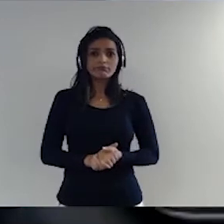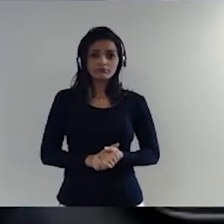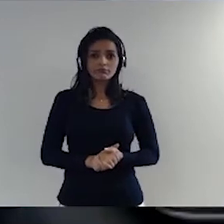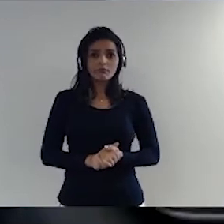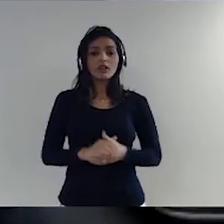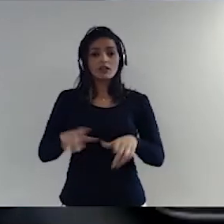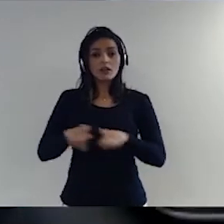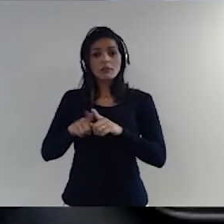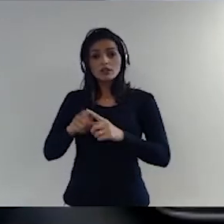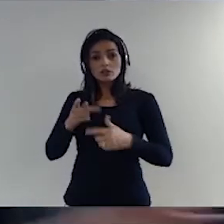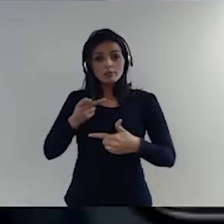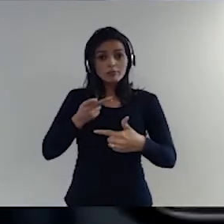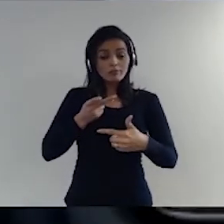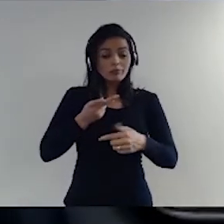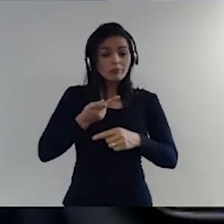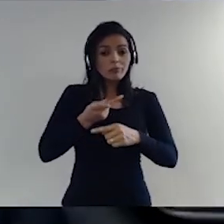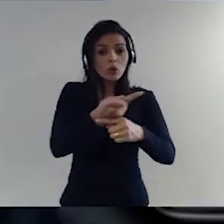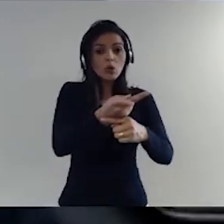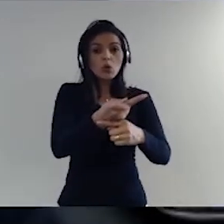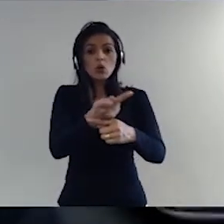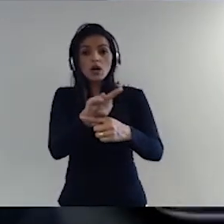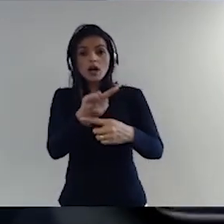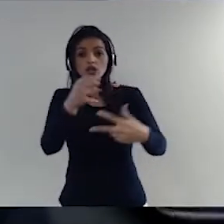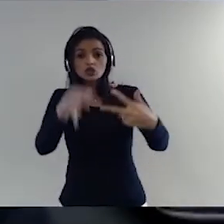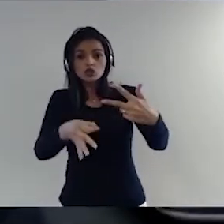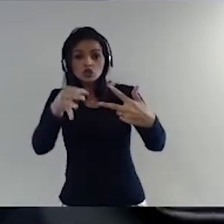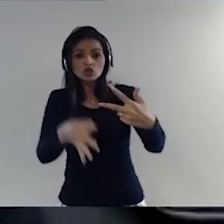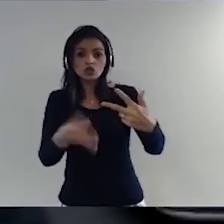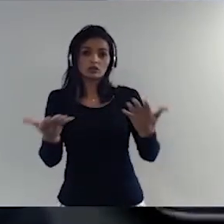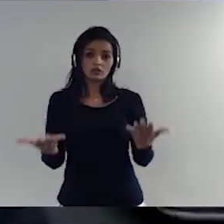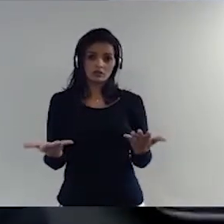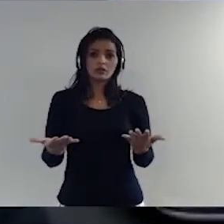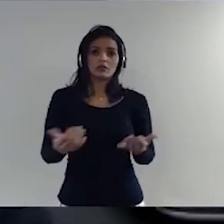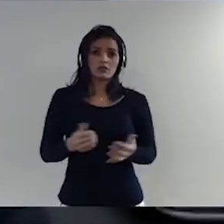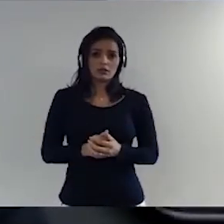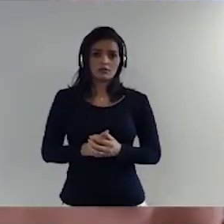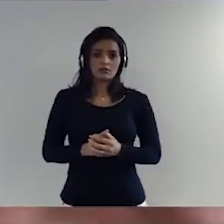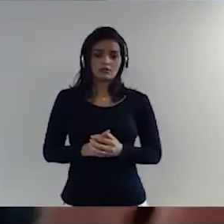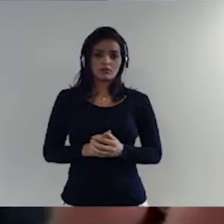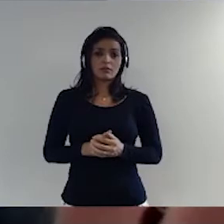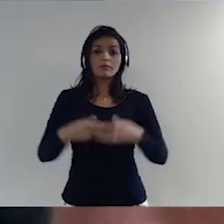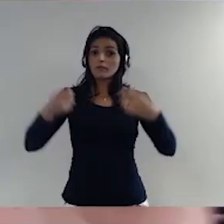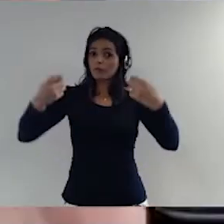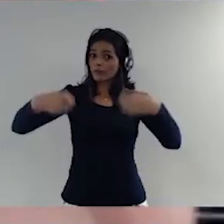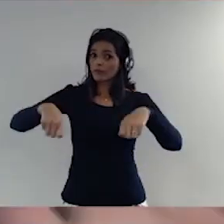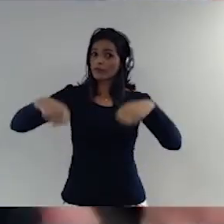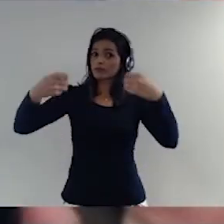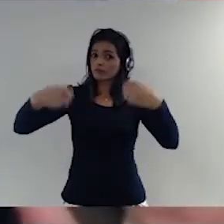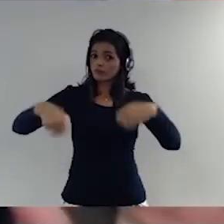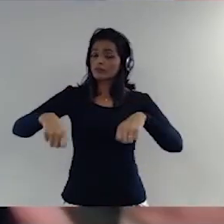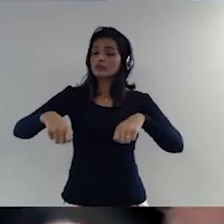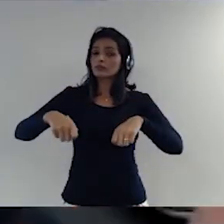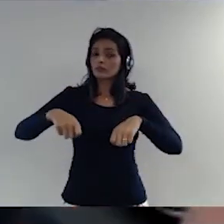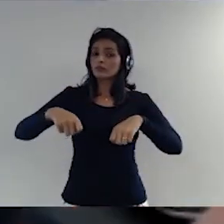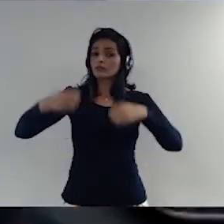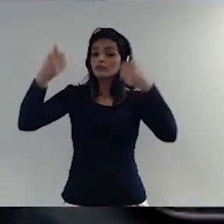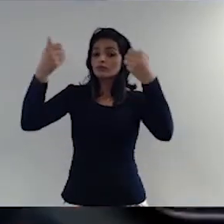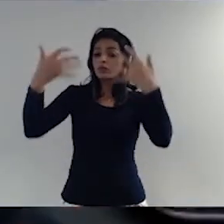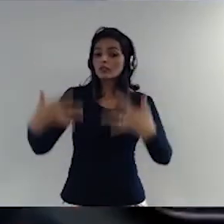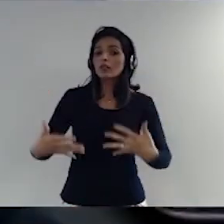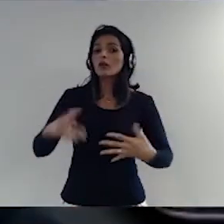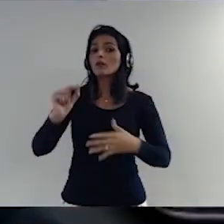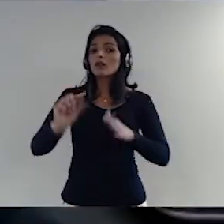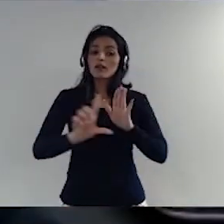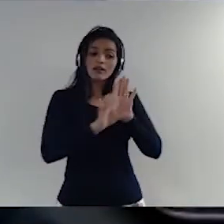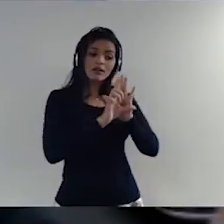buscar a justiça no âmbito deste instrumento civilizatório. É preciso destacar que a